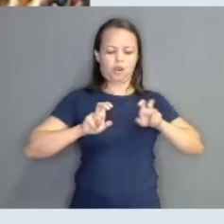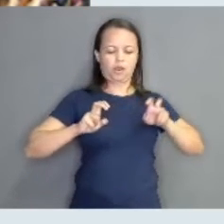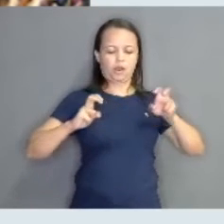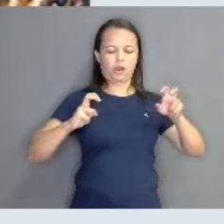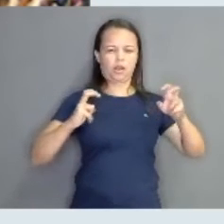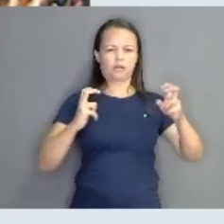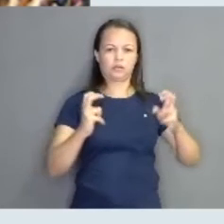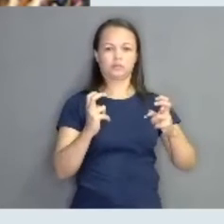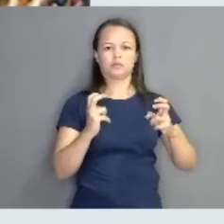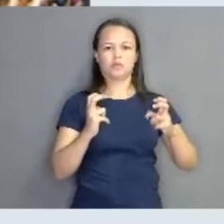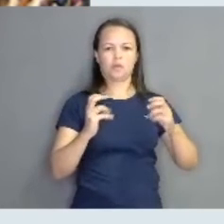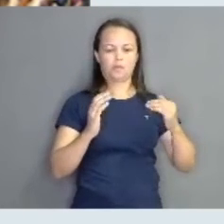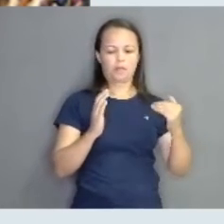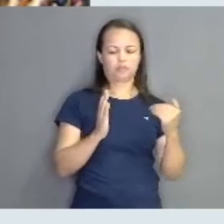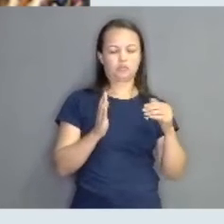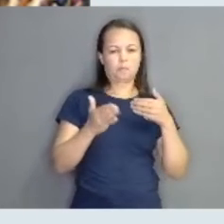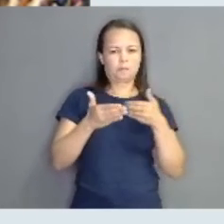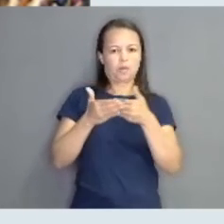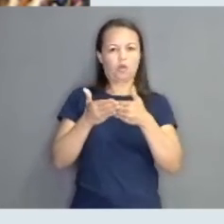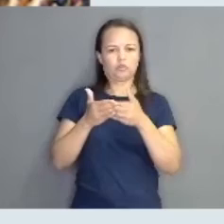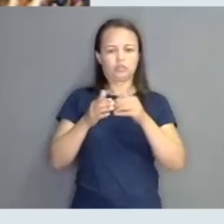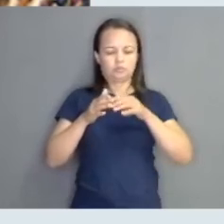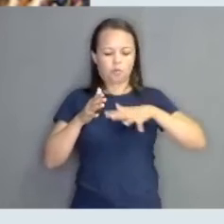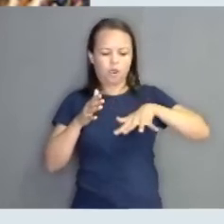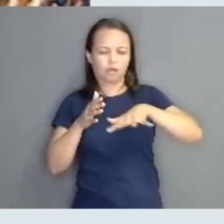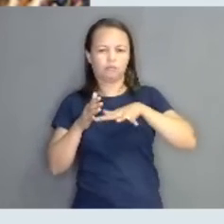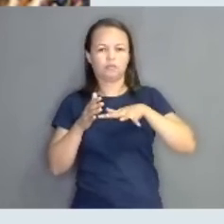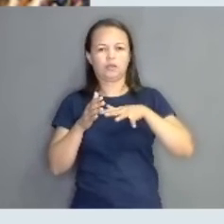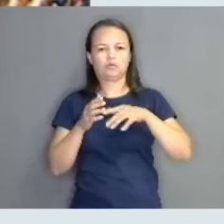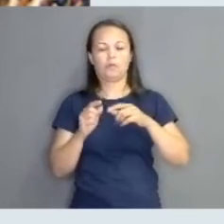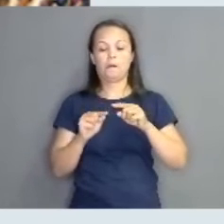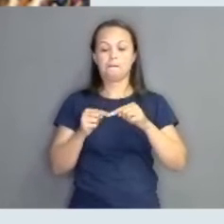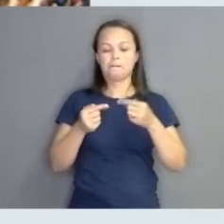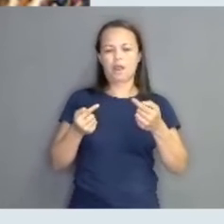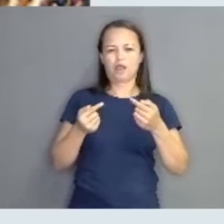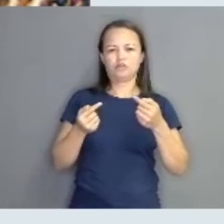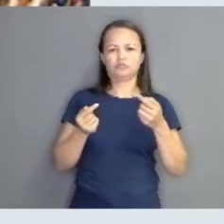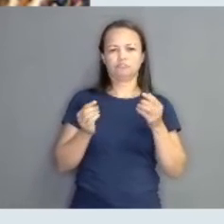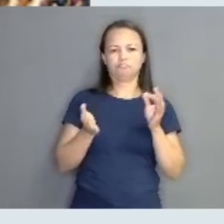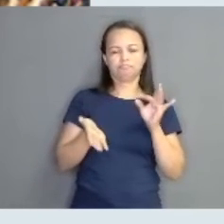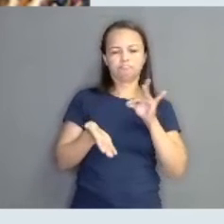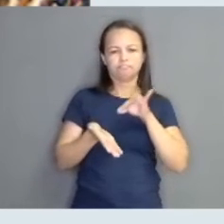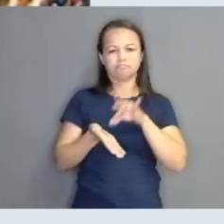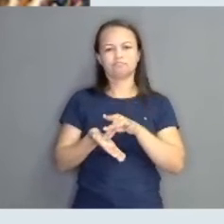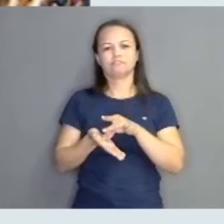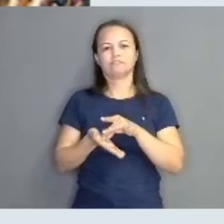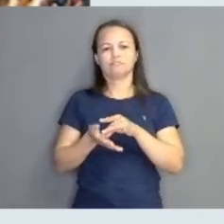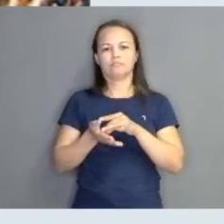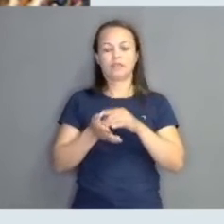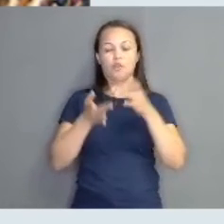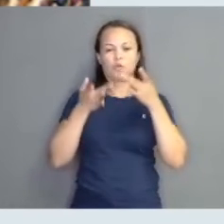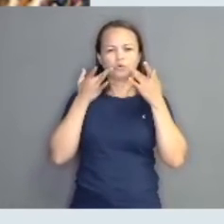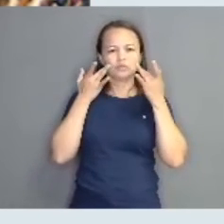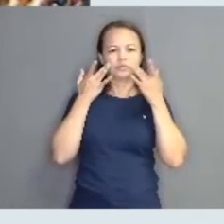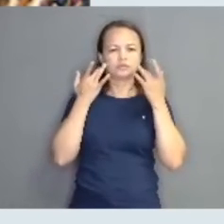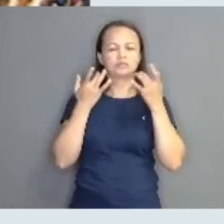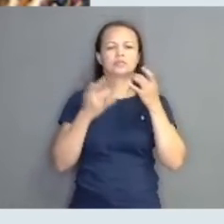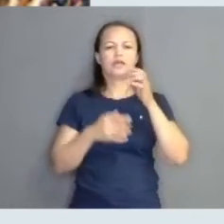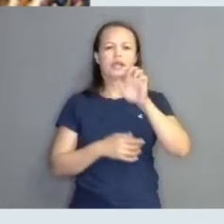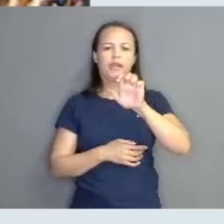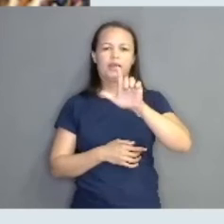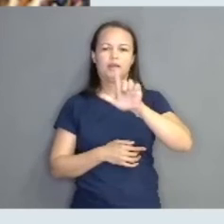próximo ao palco, tá? Mas, de fato, o teatro